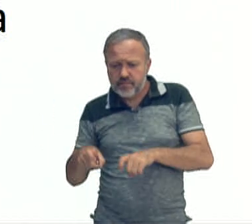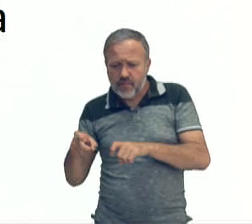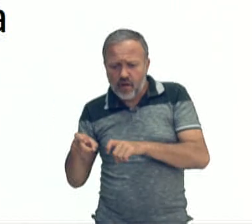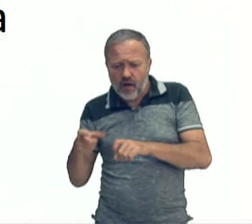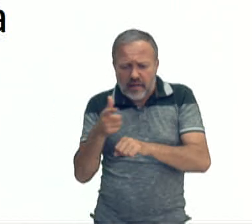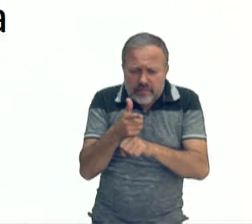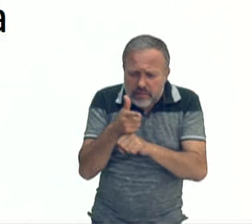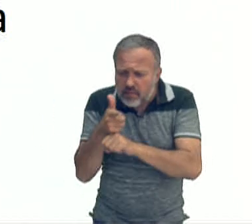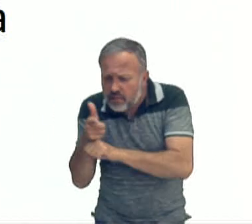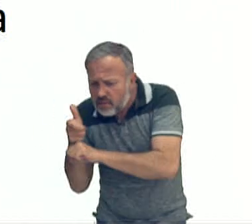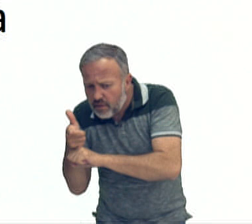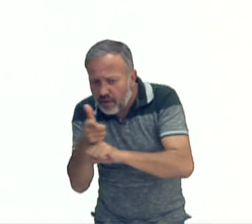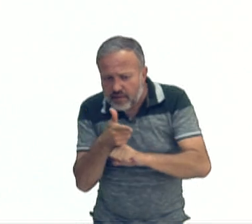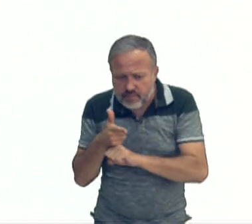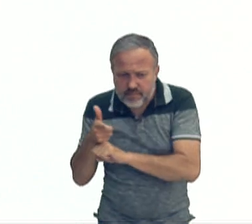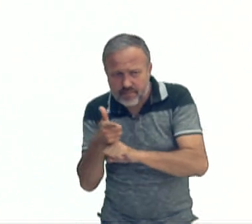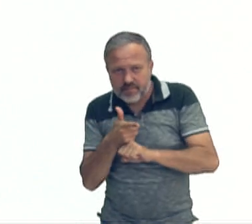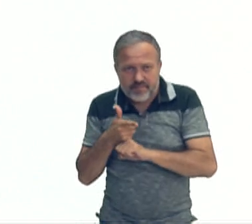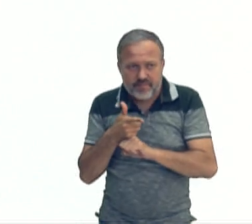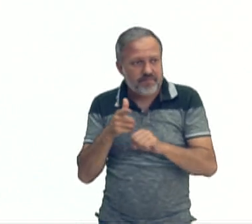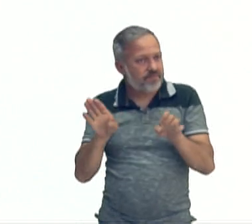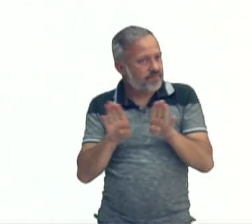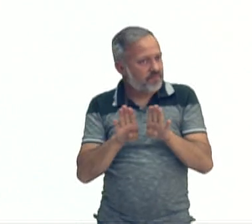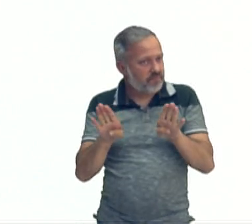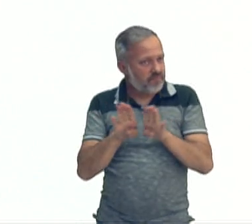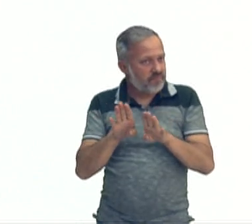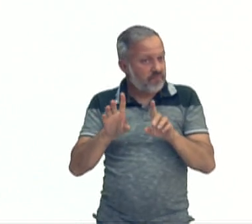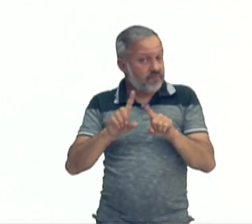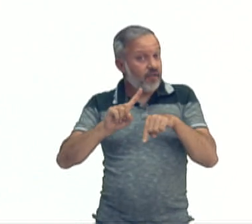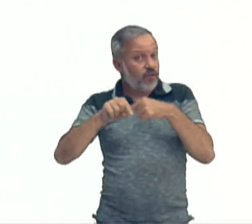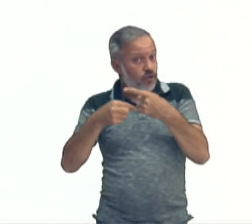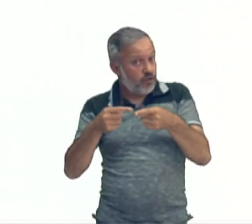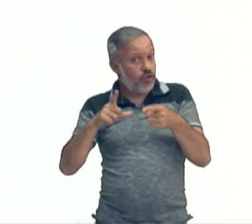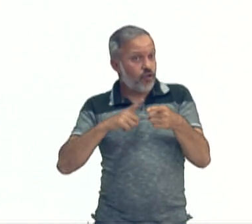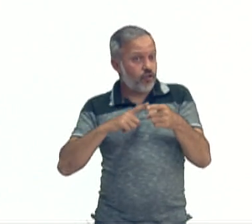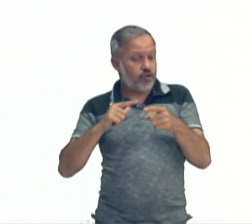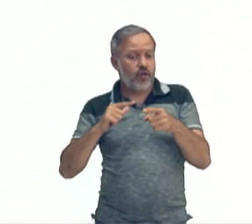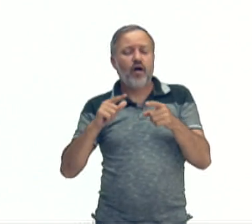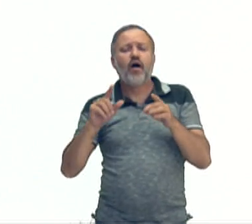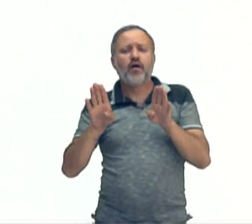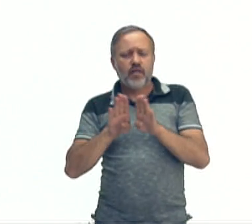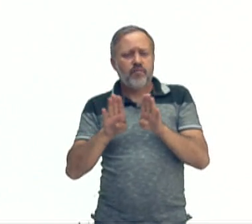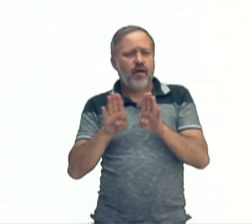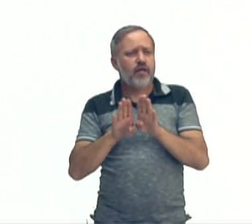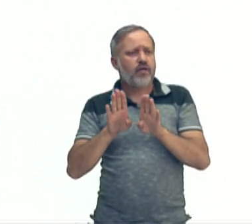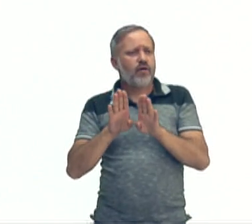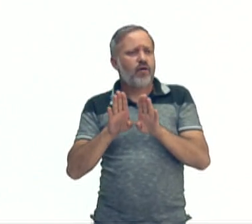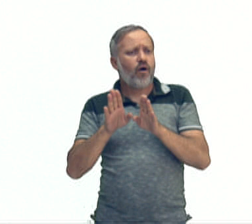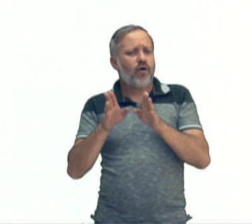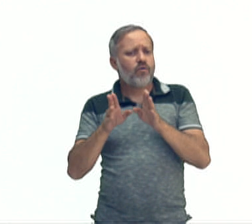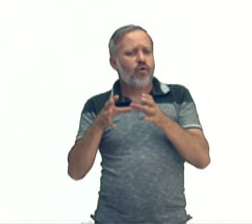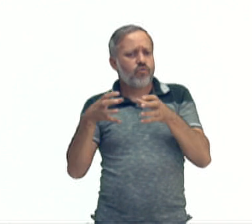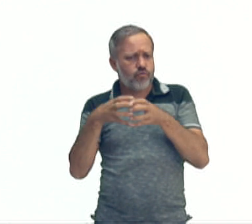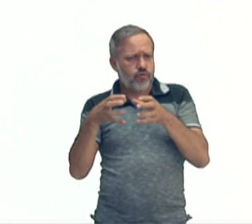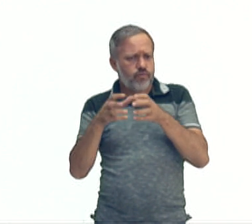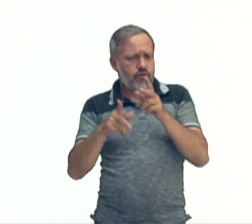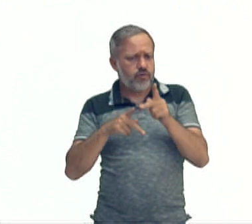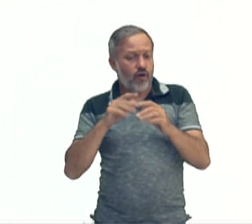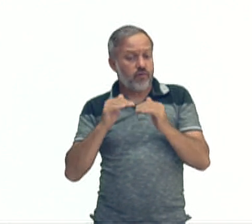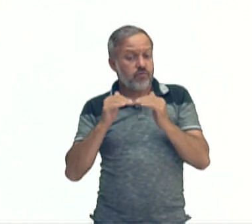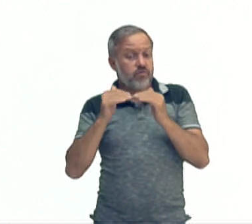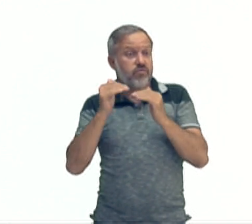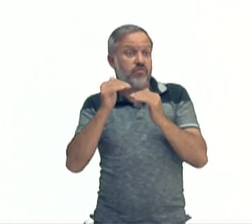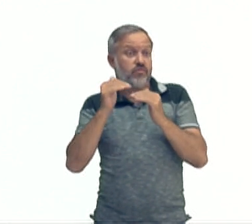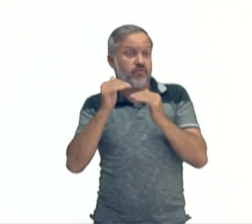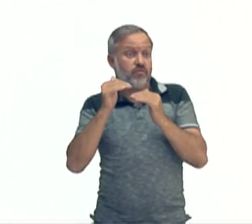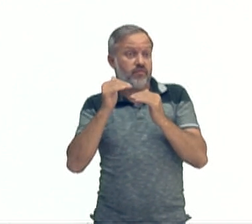E outros, né, já eram um pouquinho mais desenvolvidos. Nem todo o espaço territorial, a gente imagina